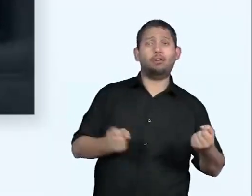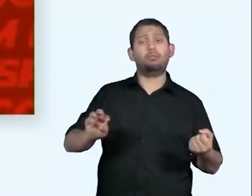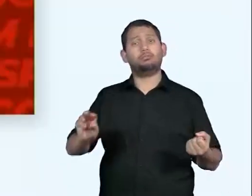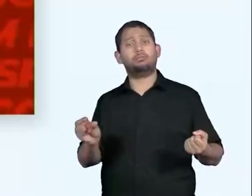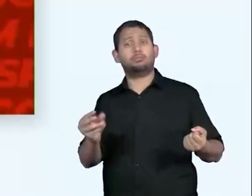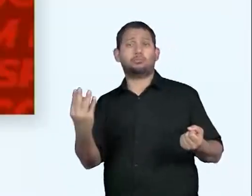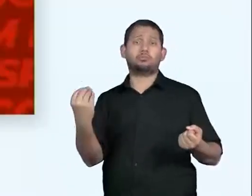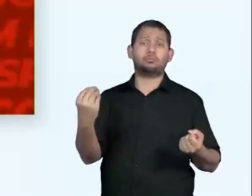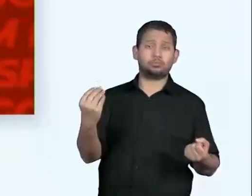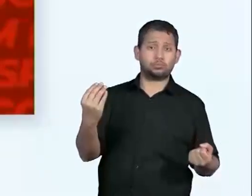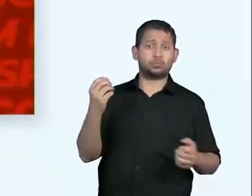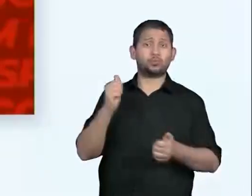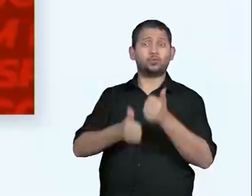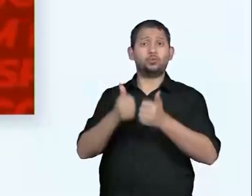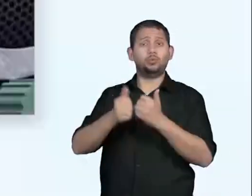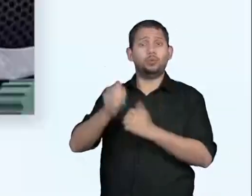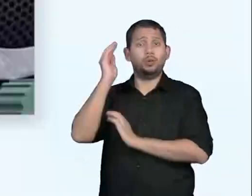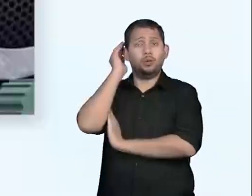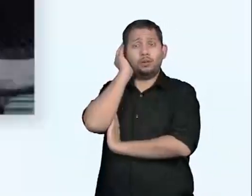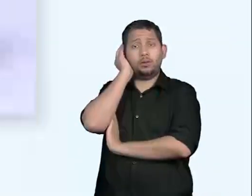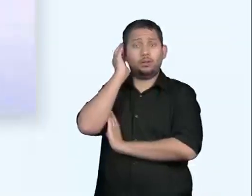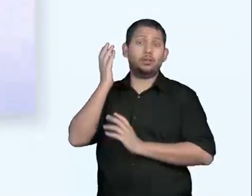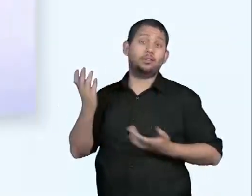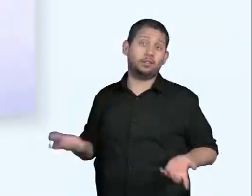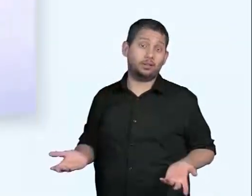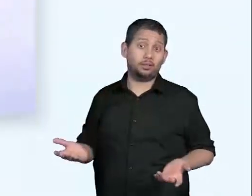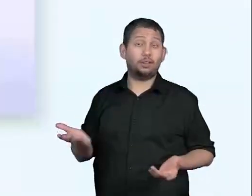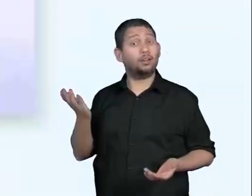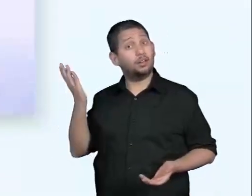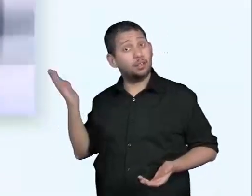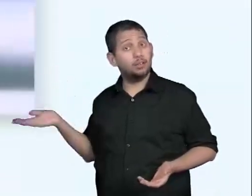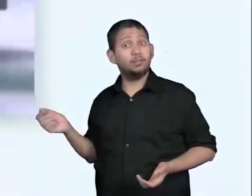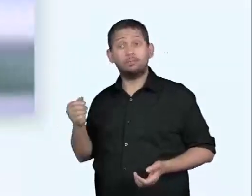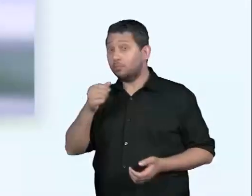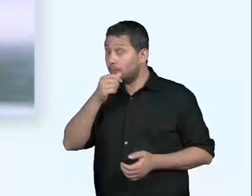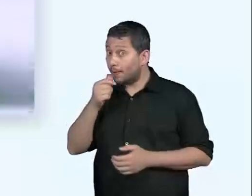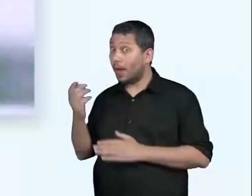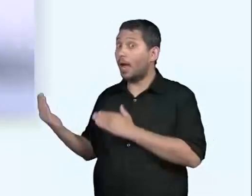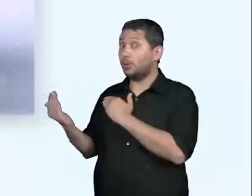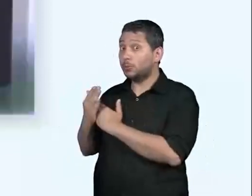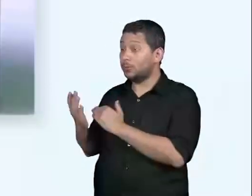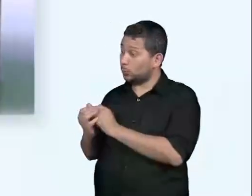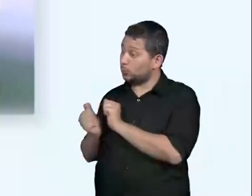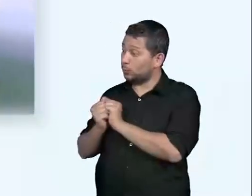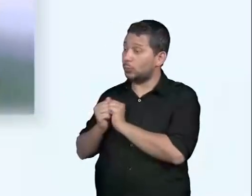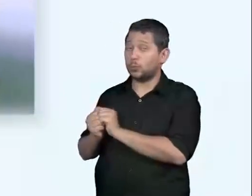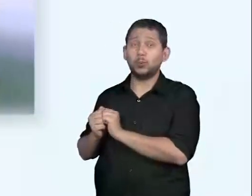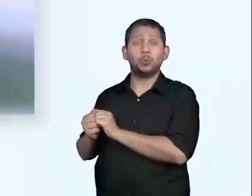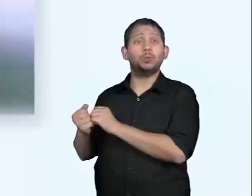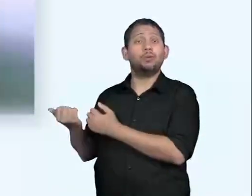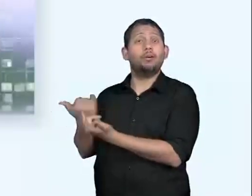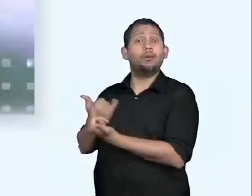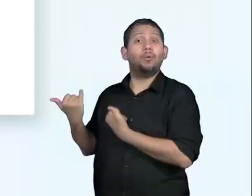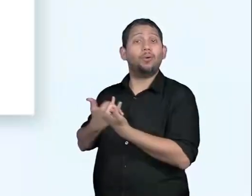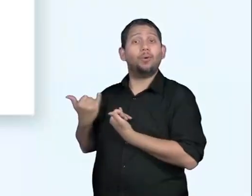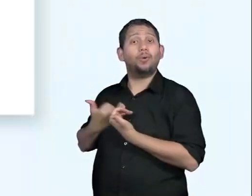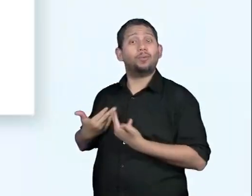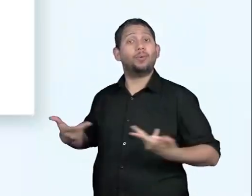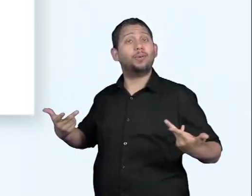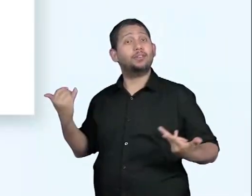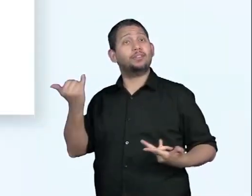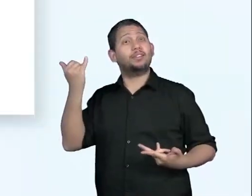em estádios de futebol. O rádio é um bom companheiro e isso ninguém pode negar.